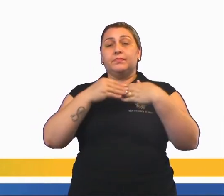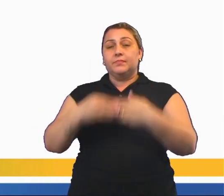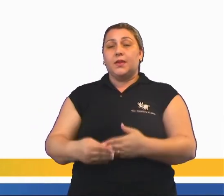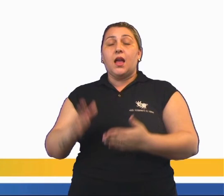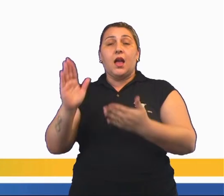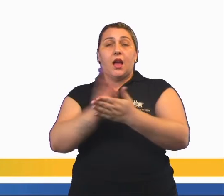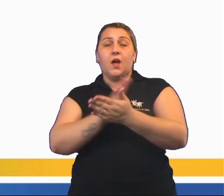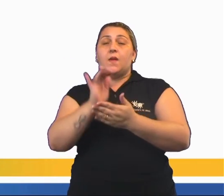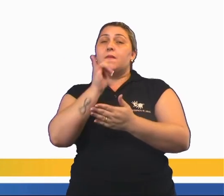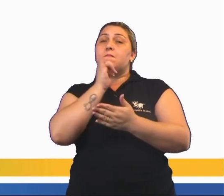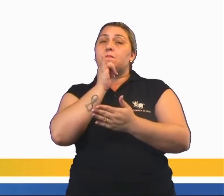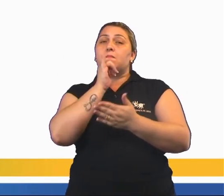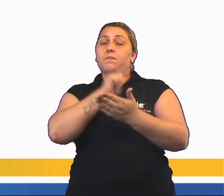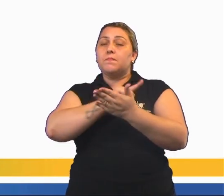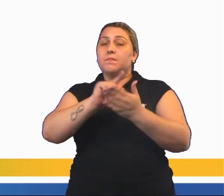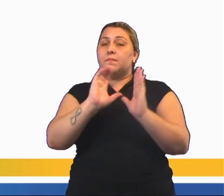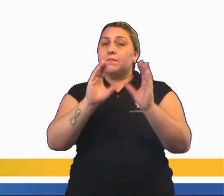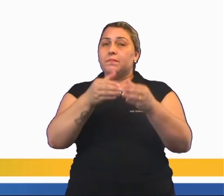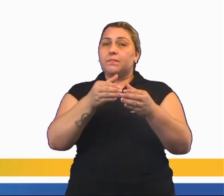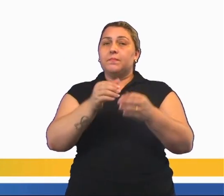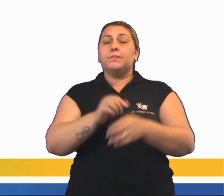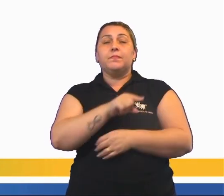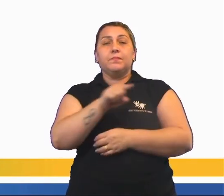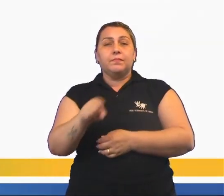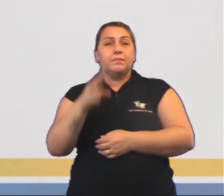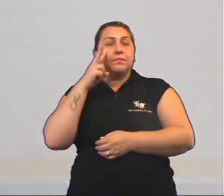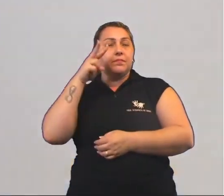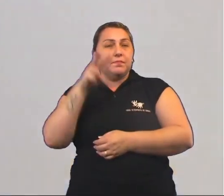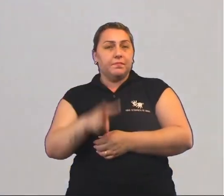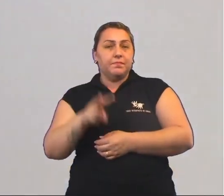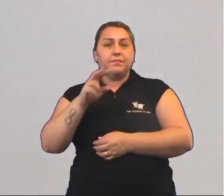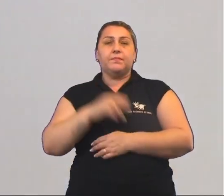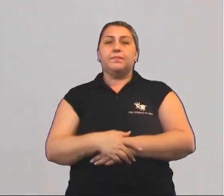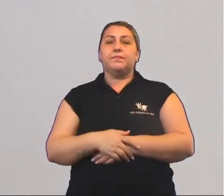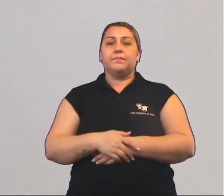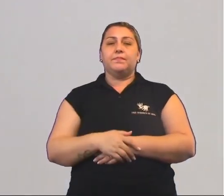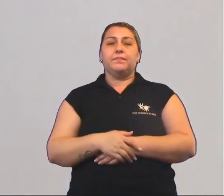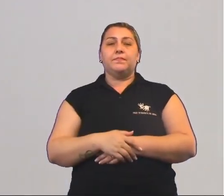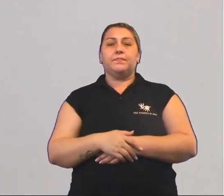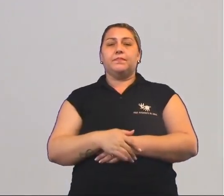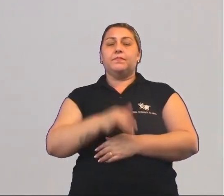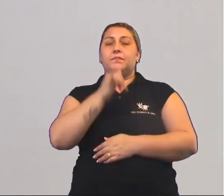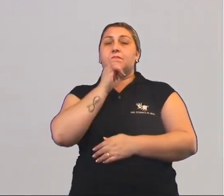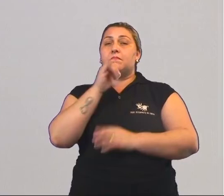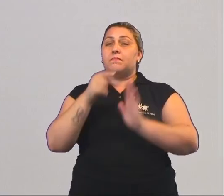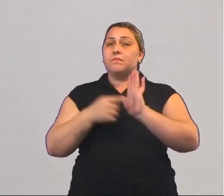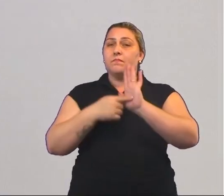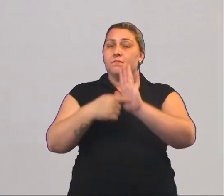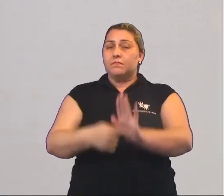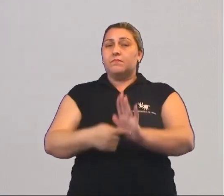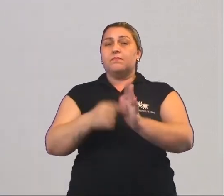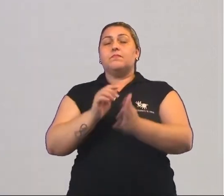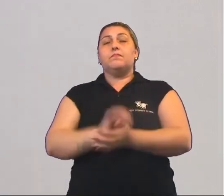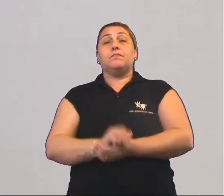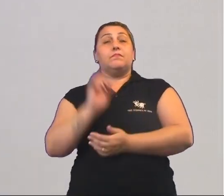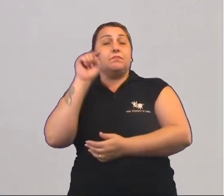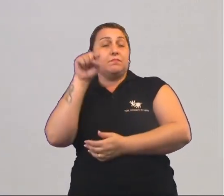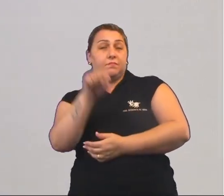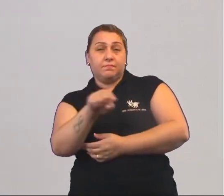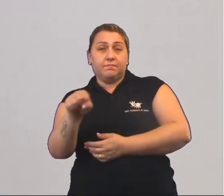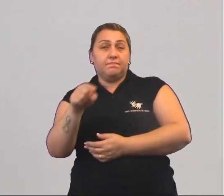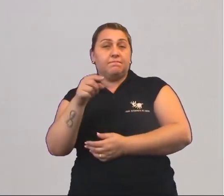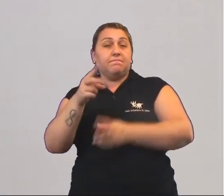trouxe alguns exemplos de higiene coletiva e vocês vão ver, turminha, nesses exemplos mostrados, que são coisas que